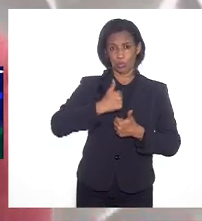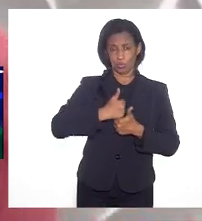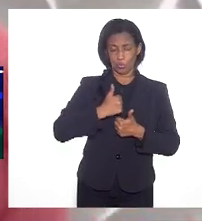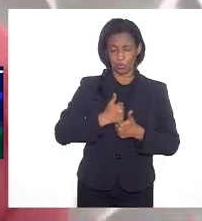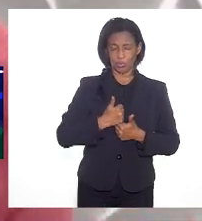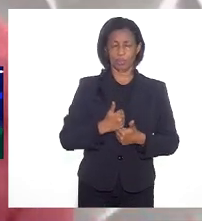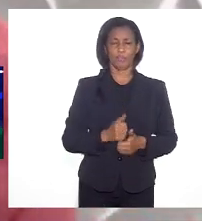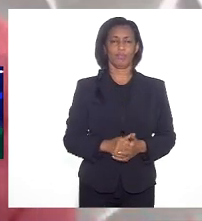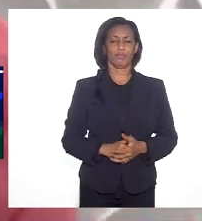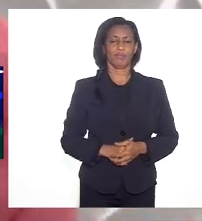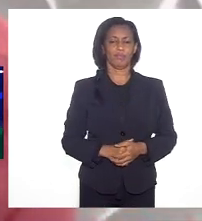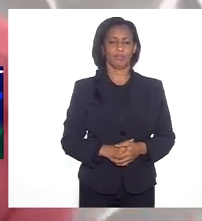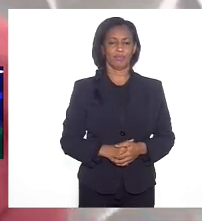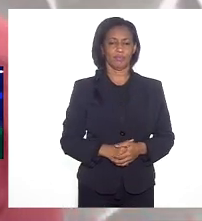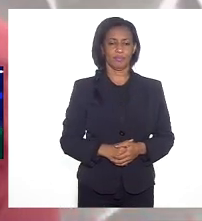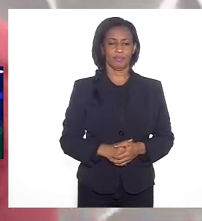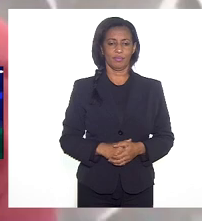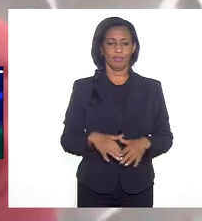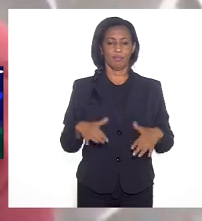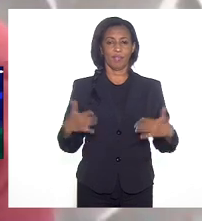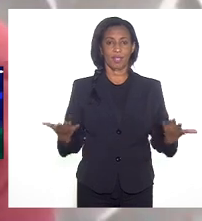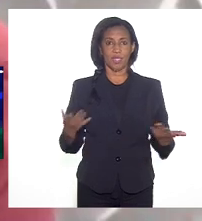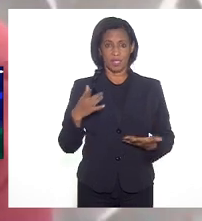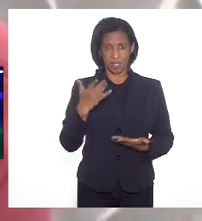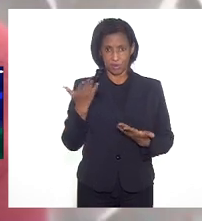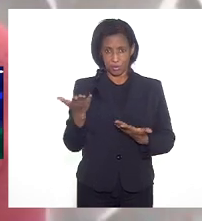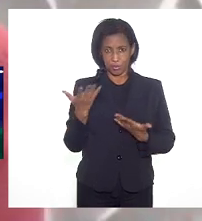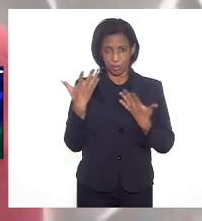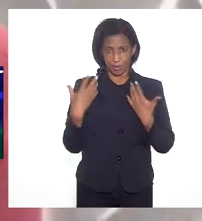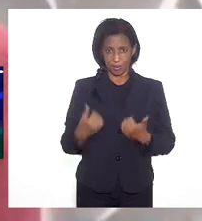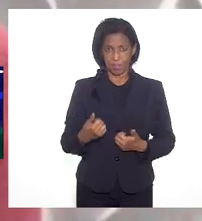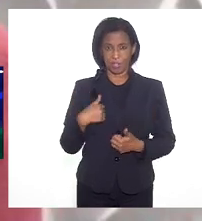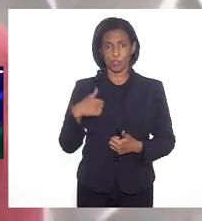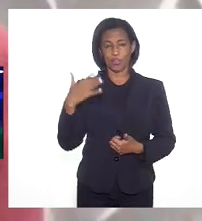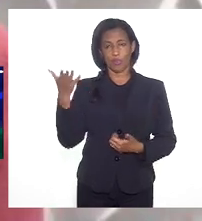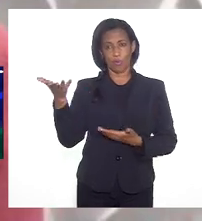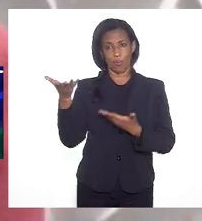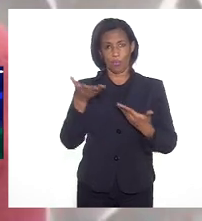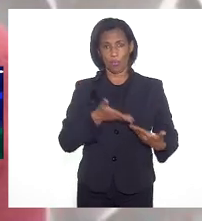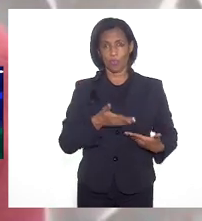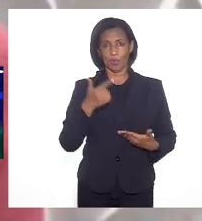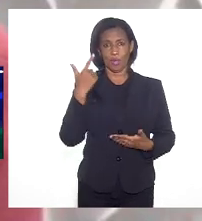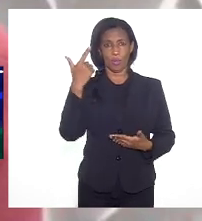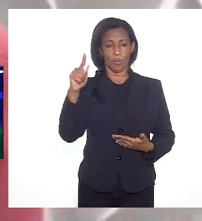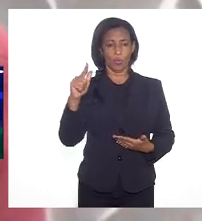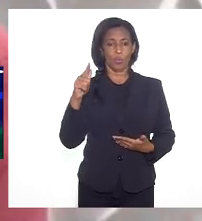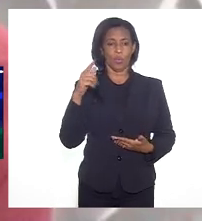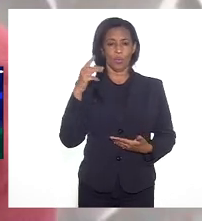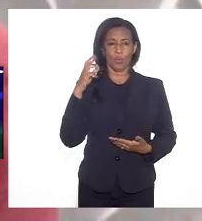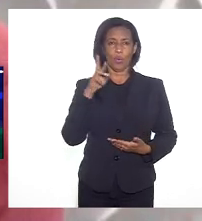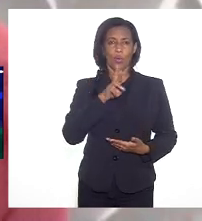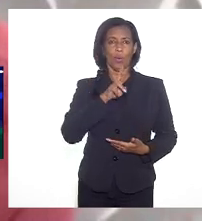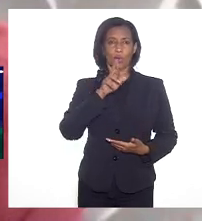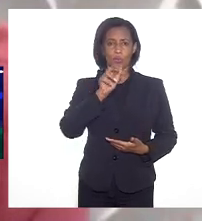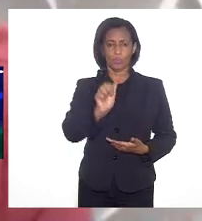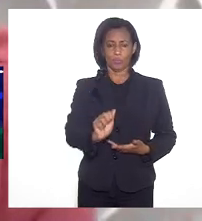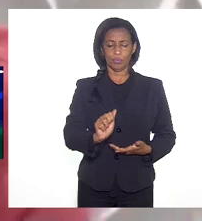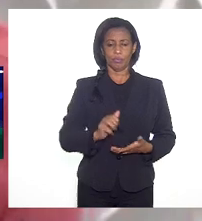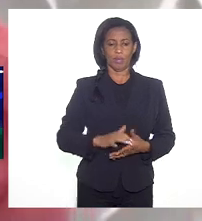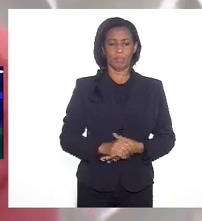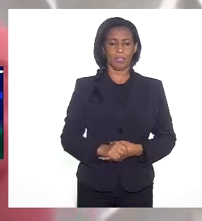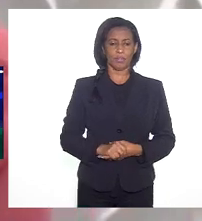gentileza e se o senhor me permite já vou chamar aqui o próximo orador que é o deputado Rodrigo Amorim